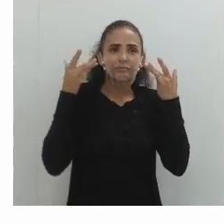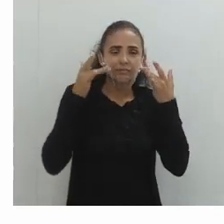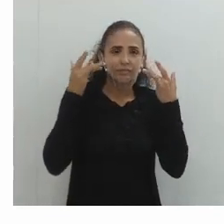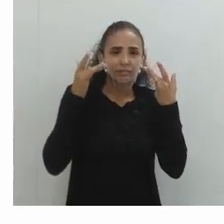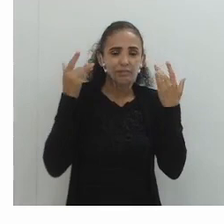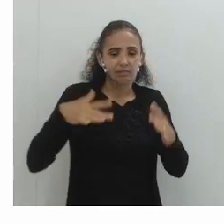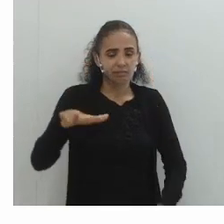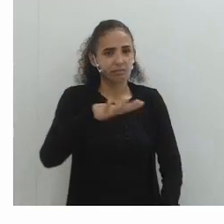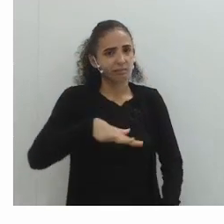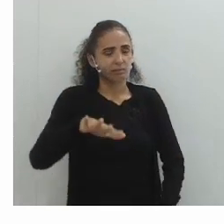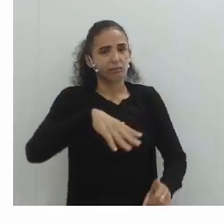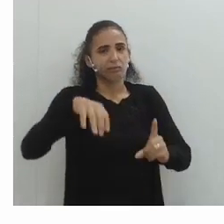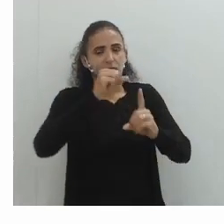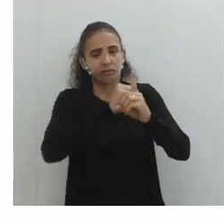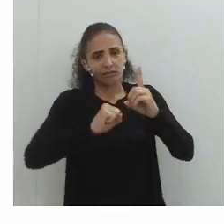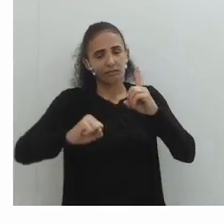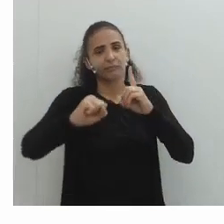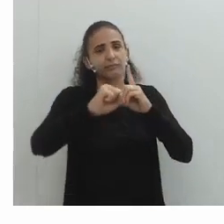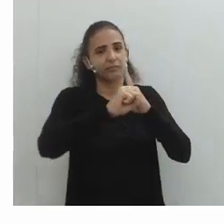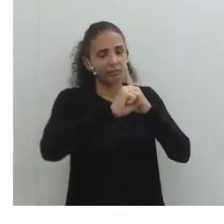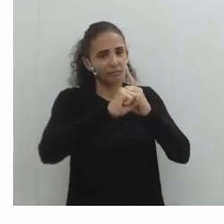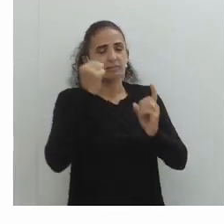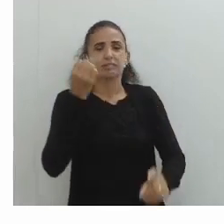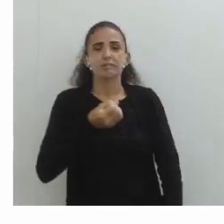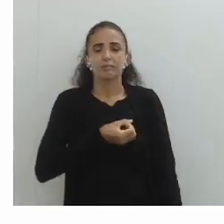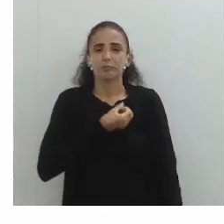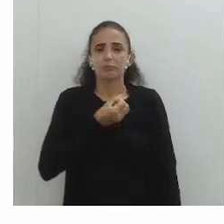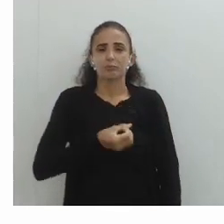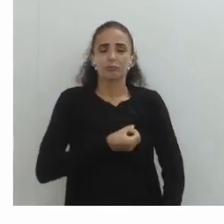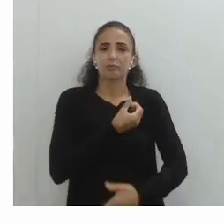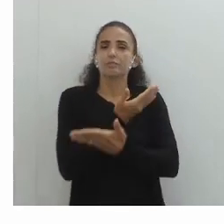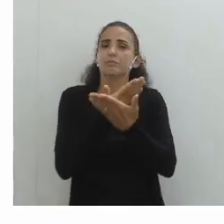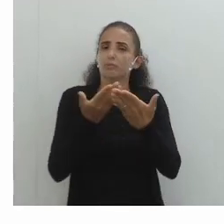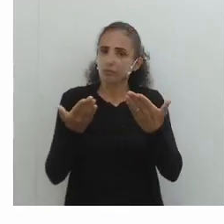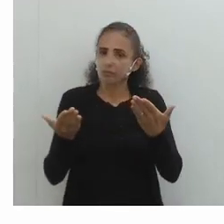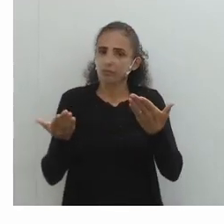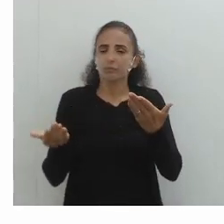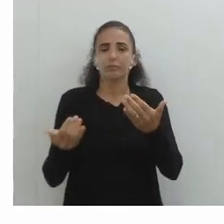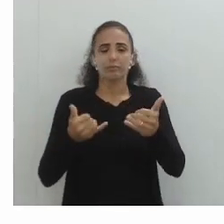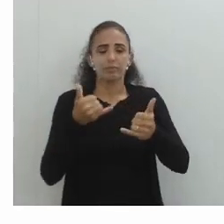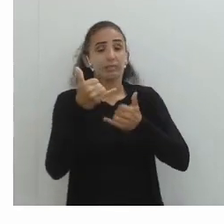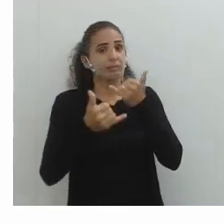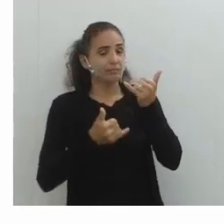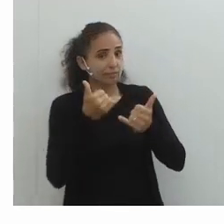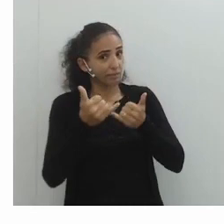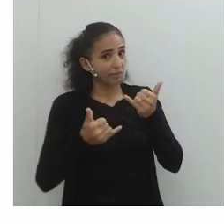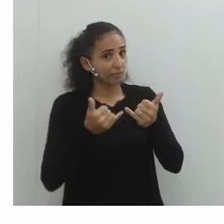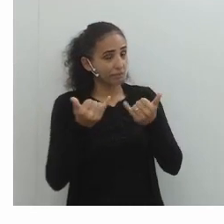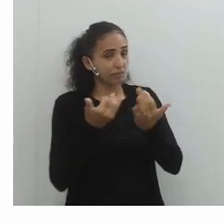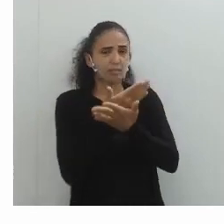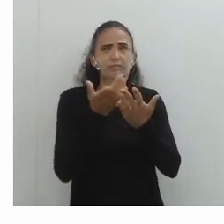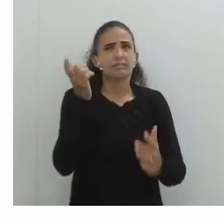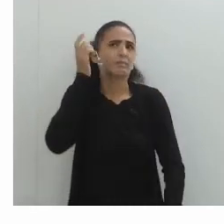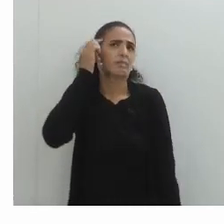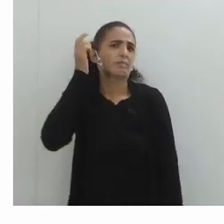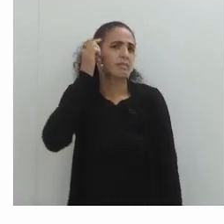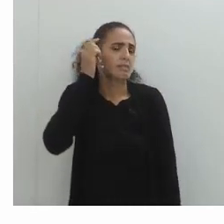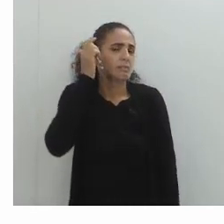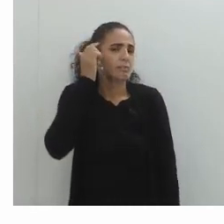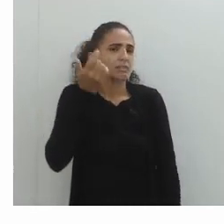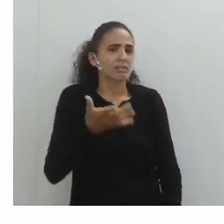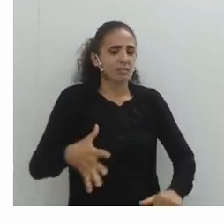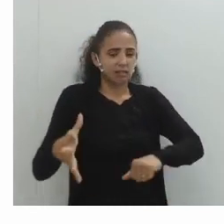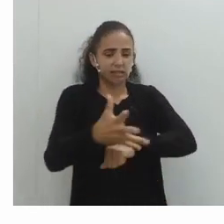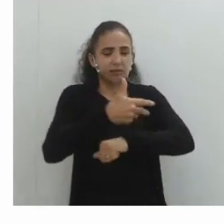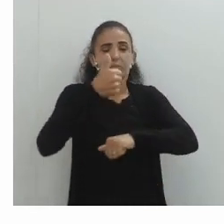social onde está vivenciando o jogo. Aí você pode pensar, mas a pracinha